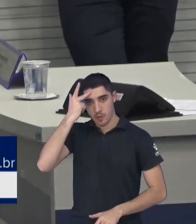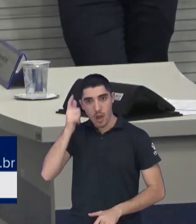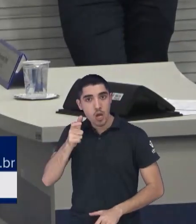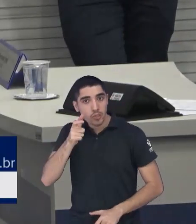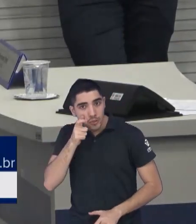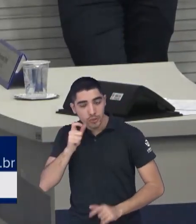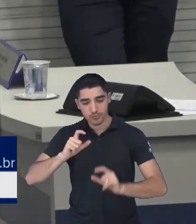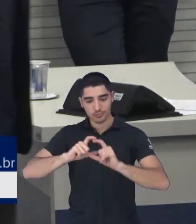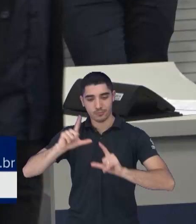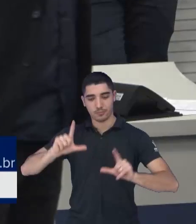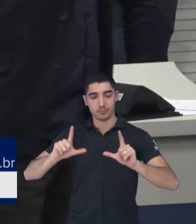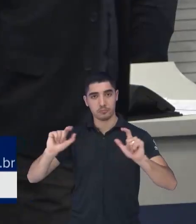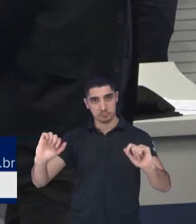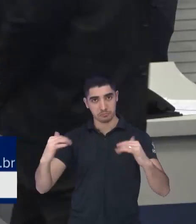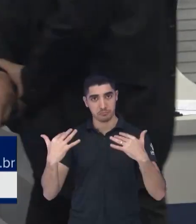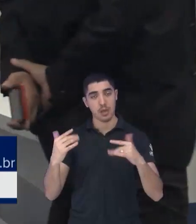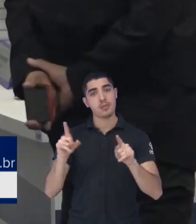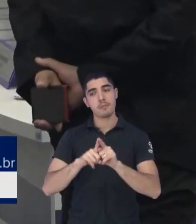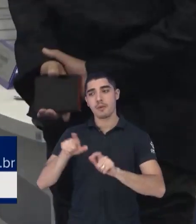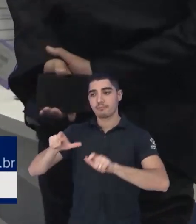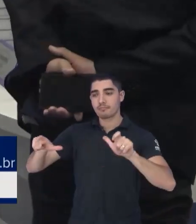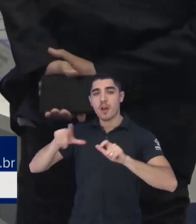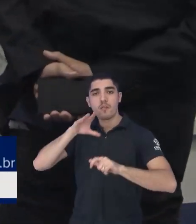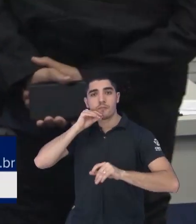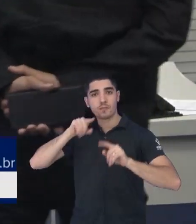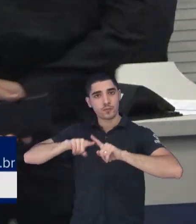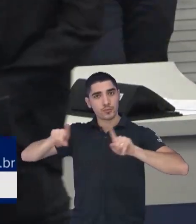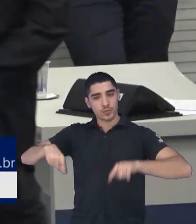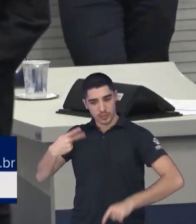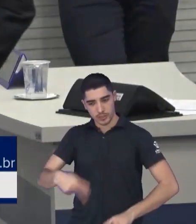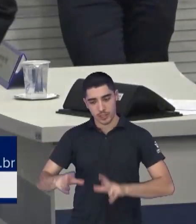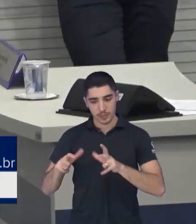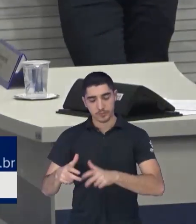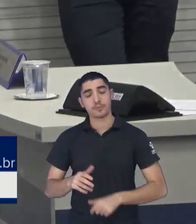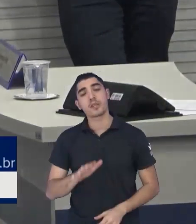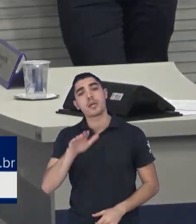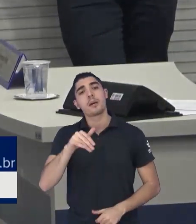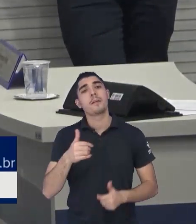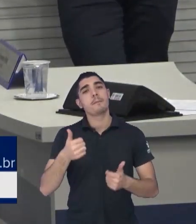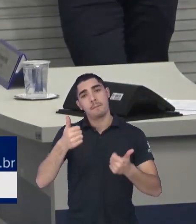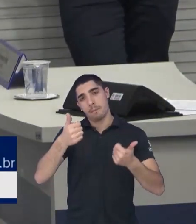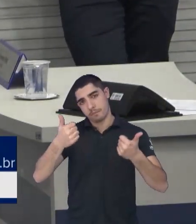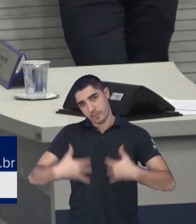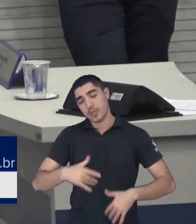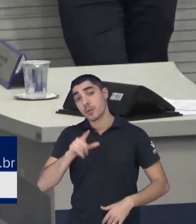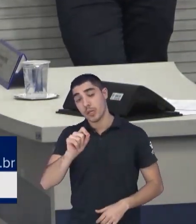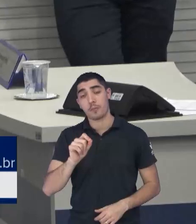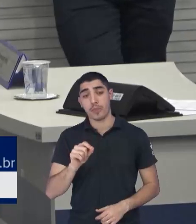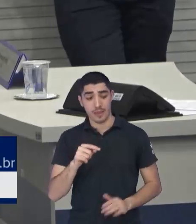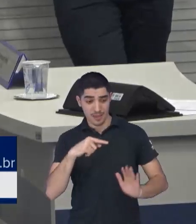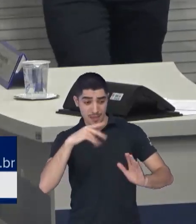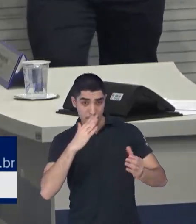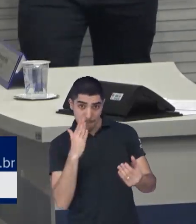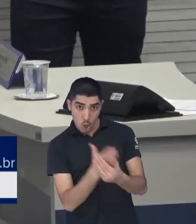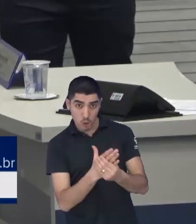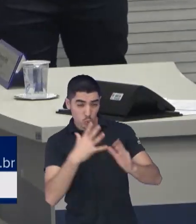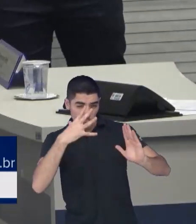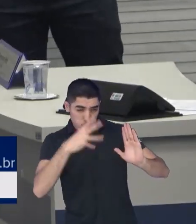aos funcionários da casa. Senhor presidente, solicito a supressão da leitura de todos os